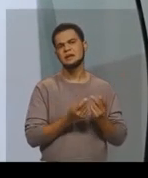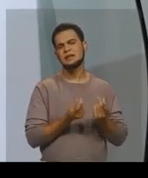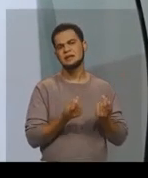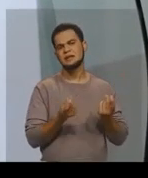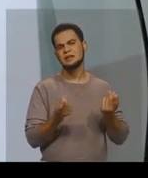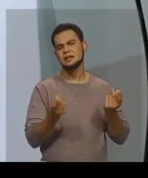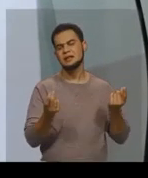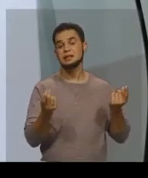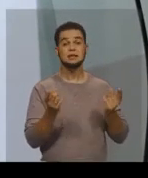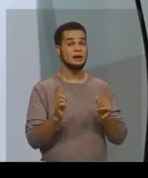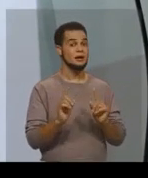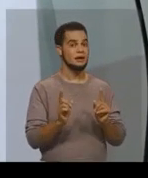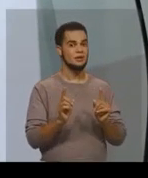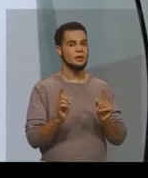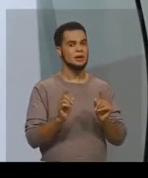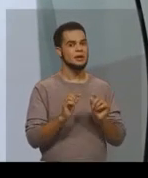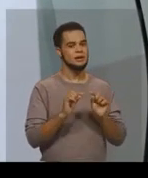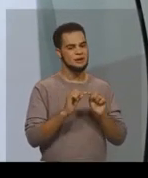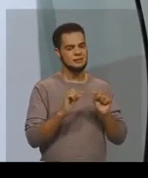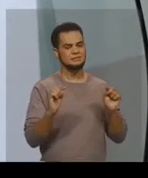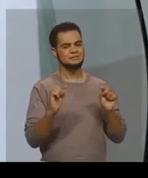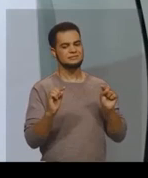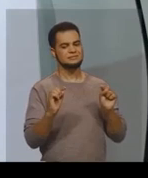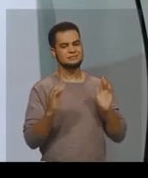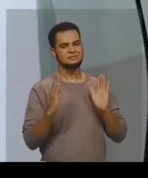ó.